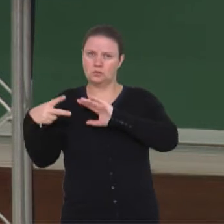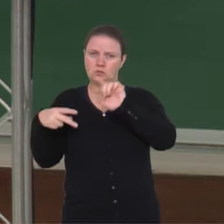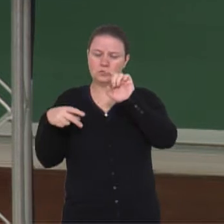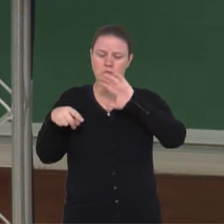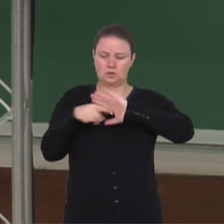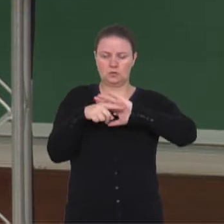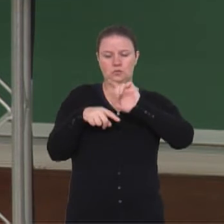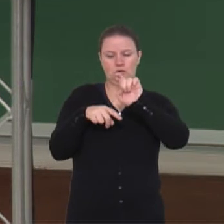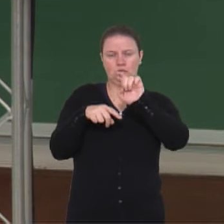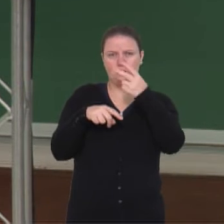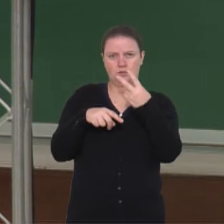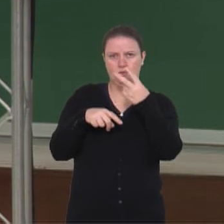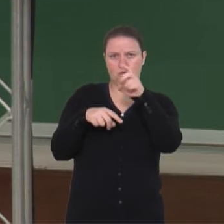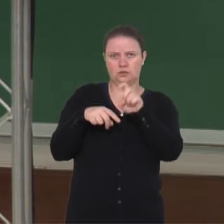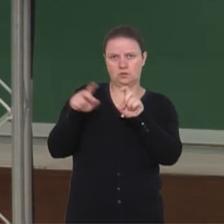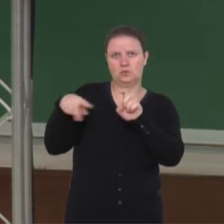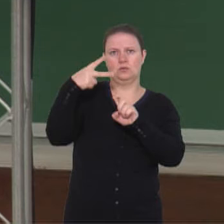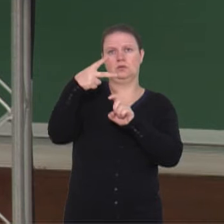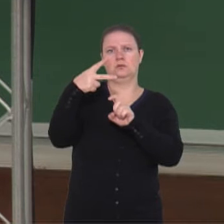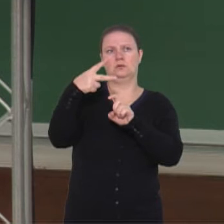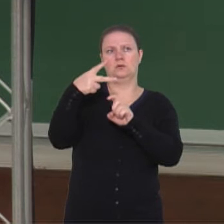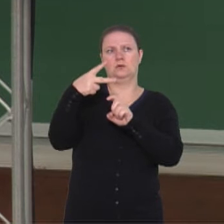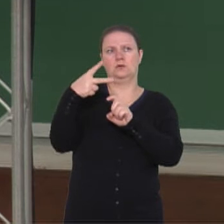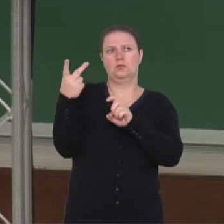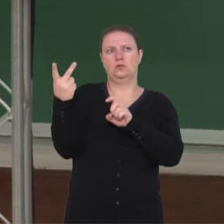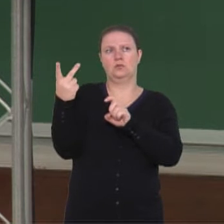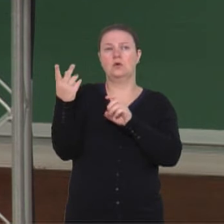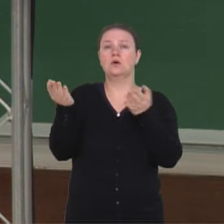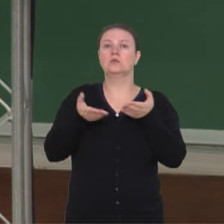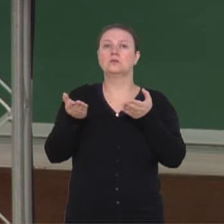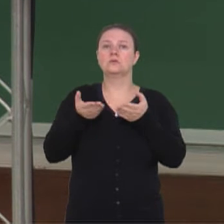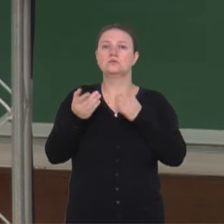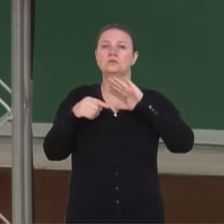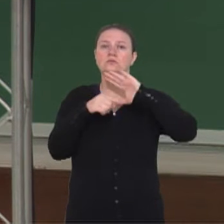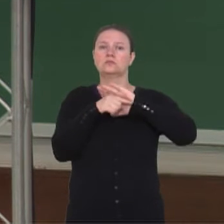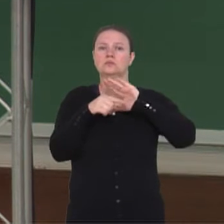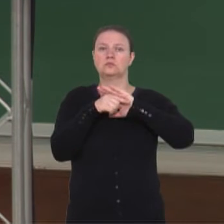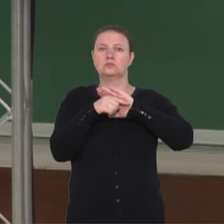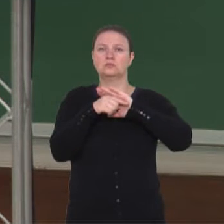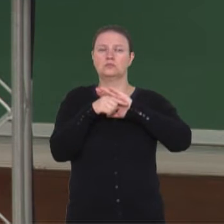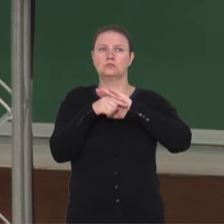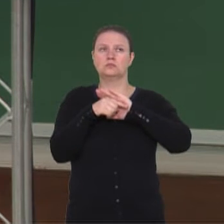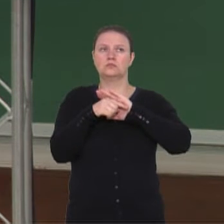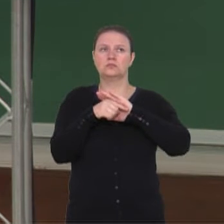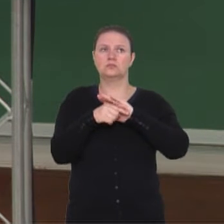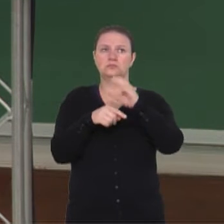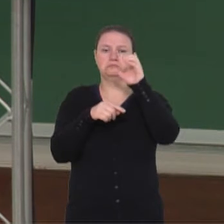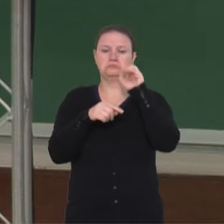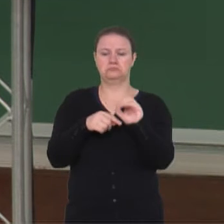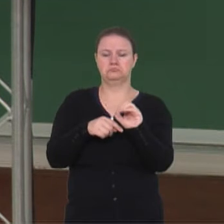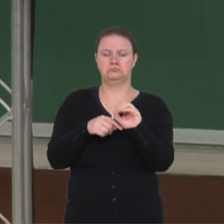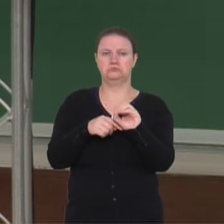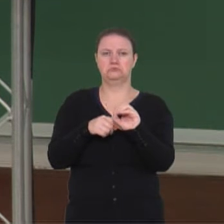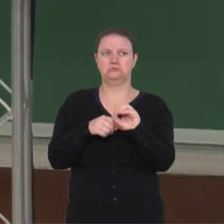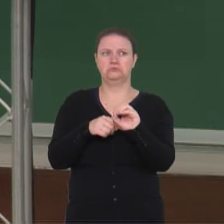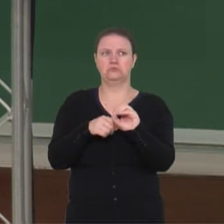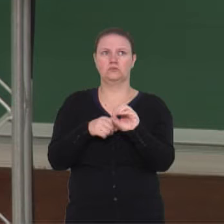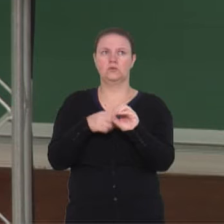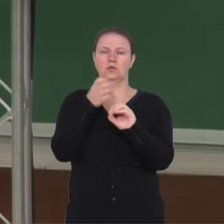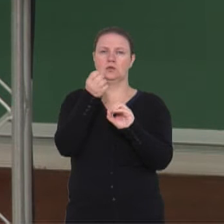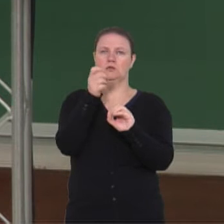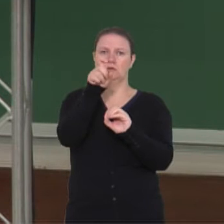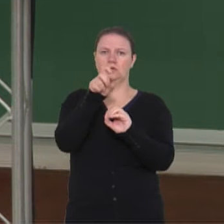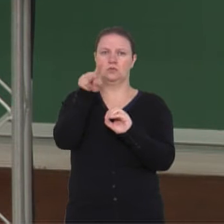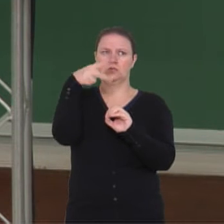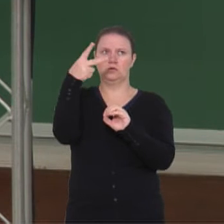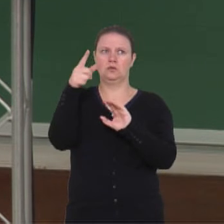2x ao quadrado. Como aqui nós vamos subtrair, x ao cubo menos x ao cubo zerou. Negativo 6x ao